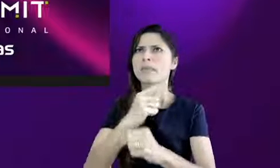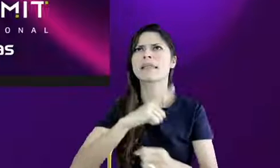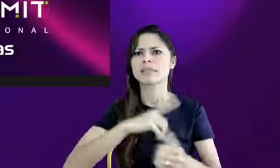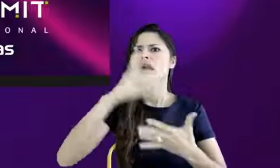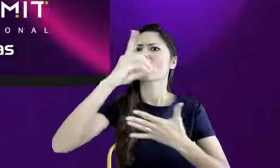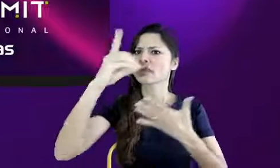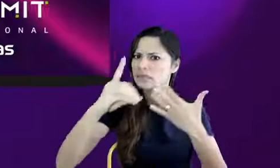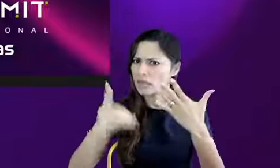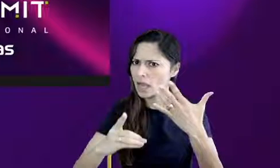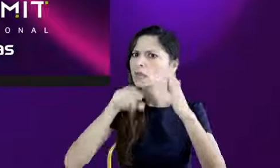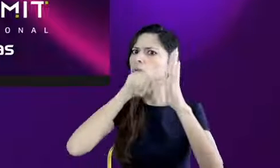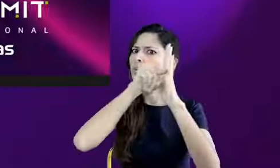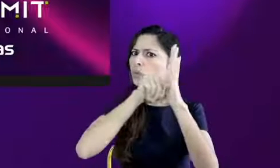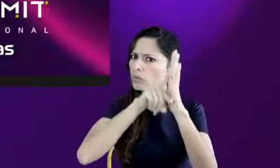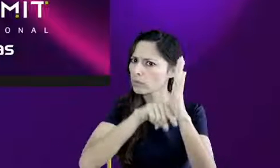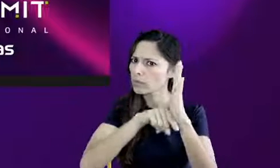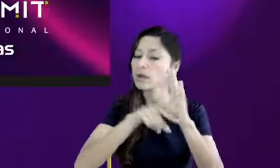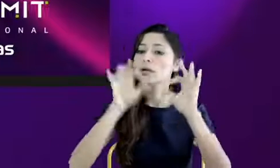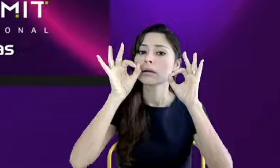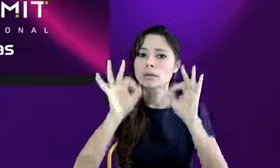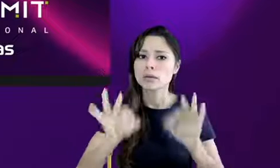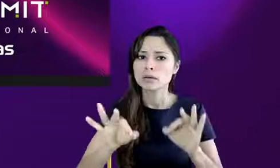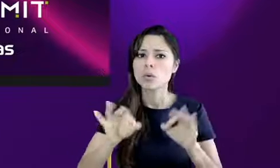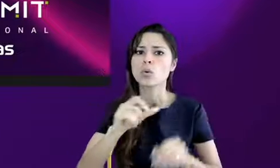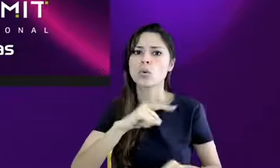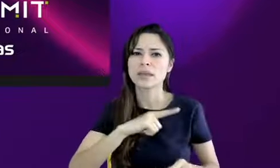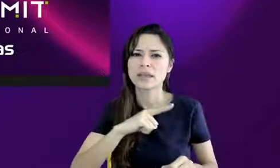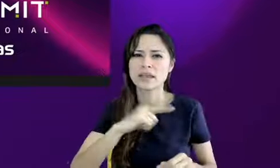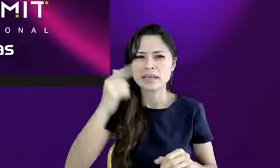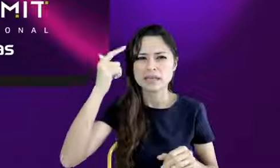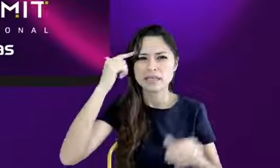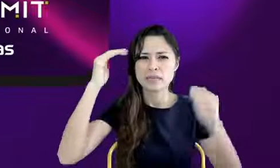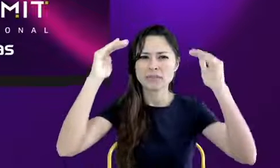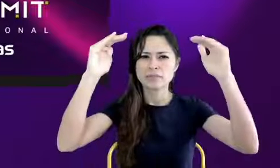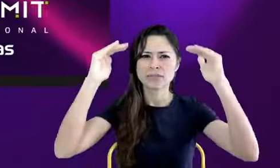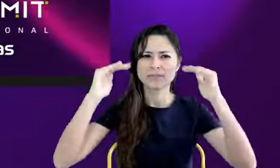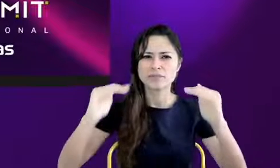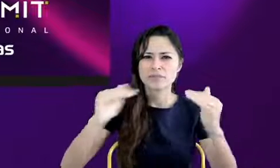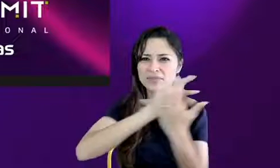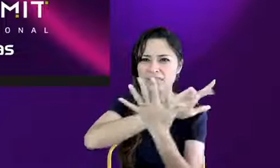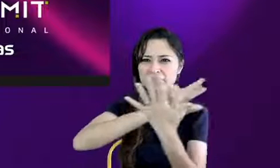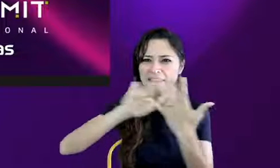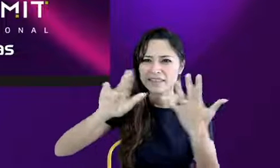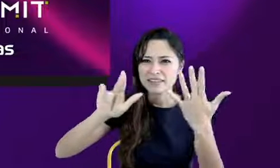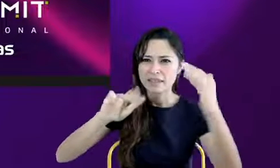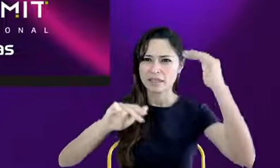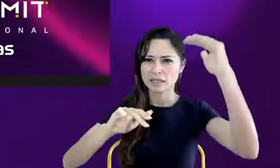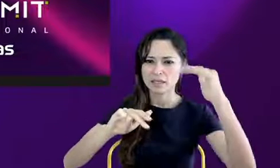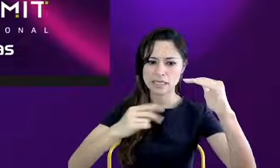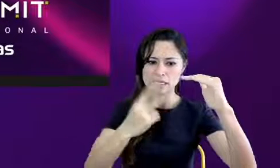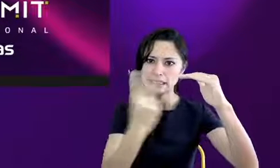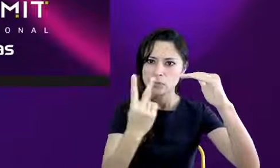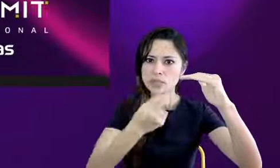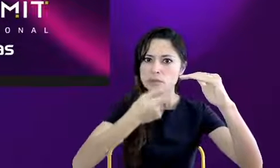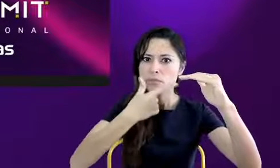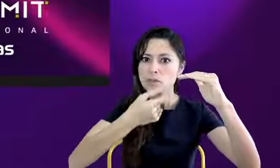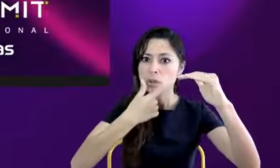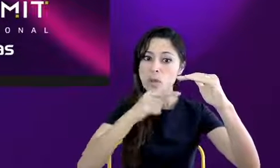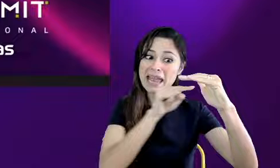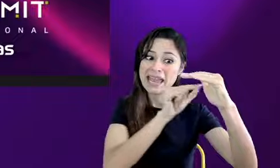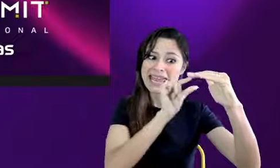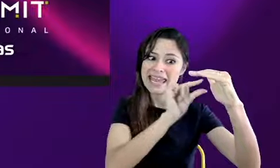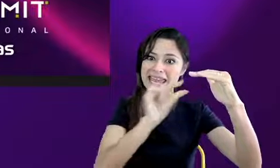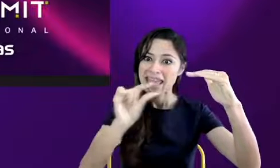meta-análises que afirmam que o infliximab ou a combinação dele com azatioprina, adalimumab e ustekinumab podem ser superiores na indução da